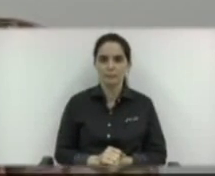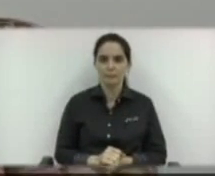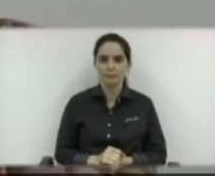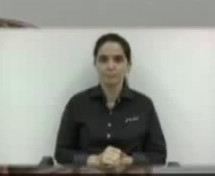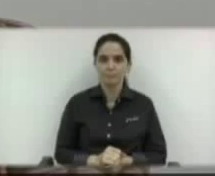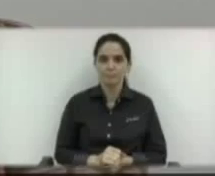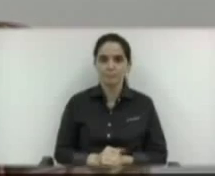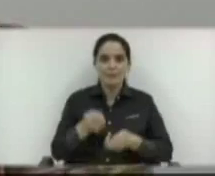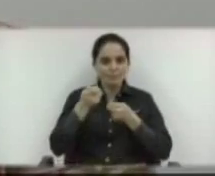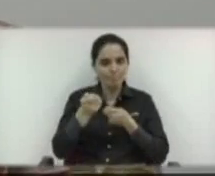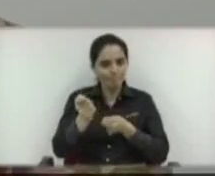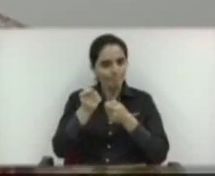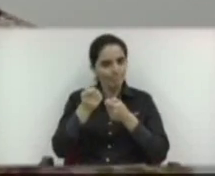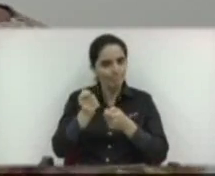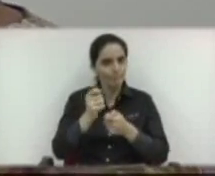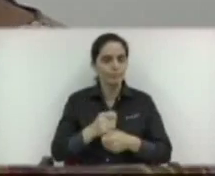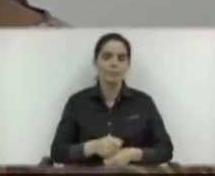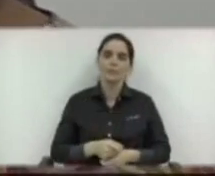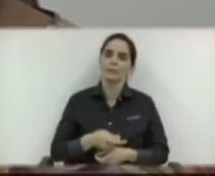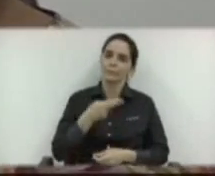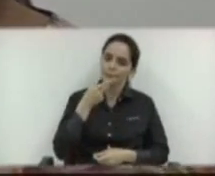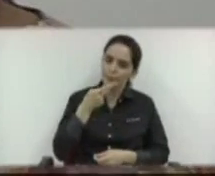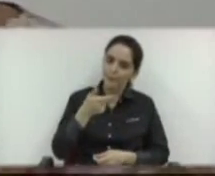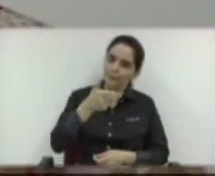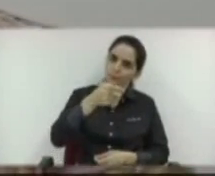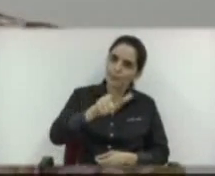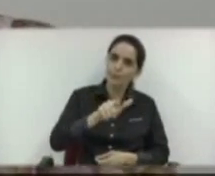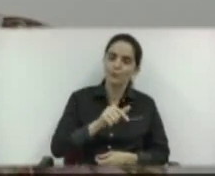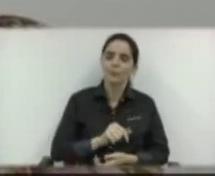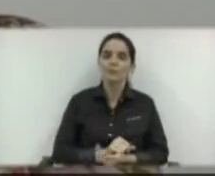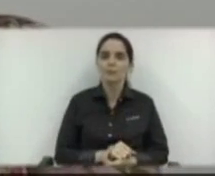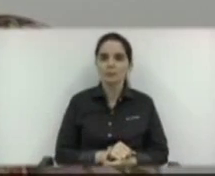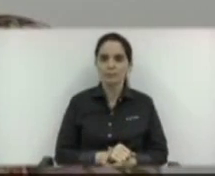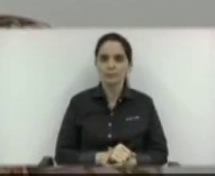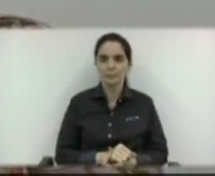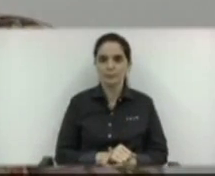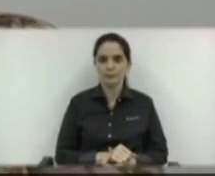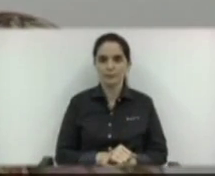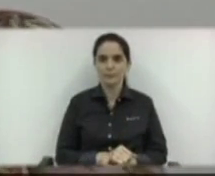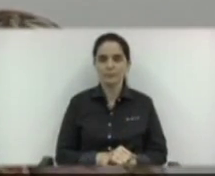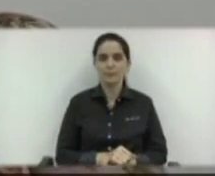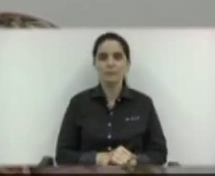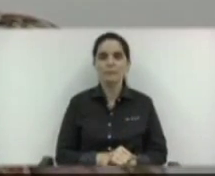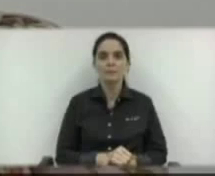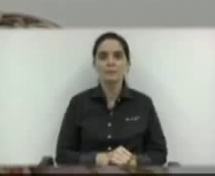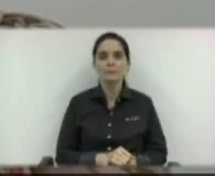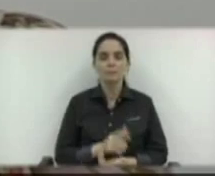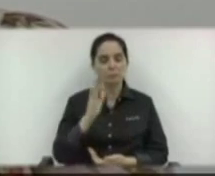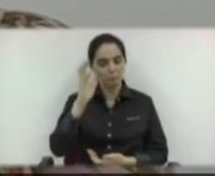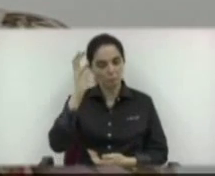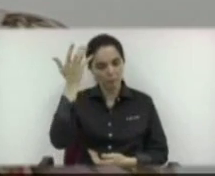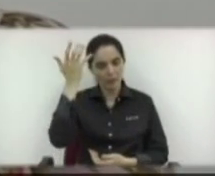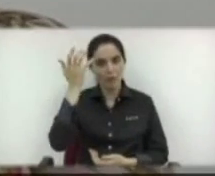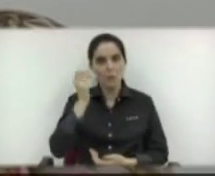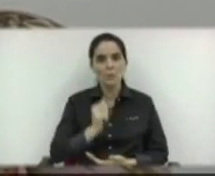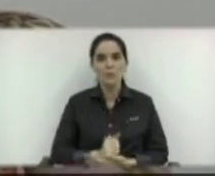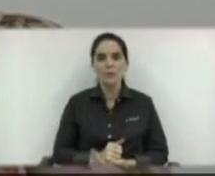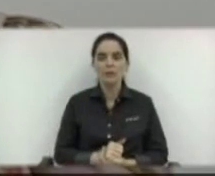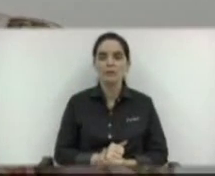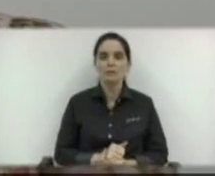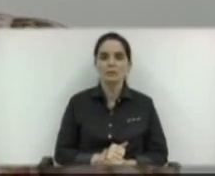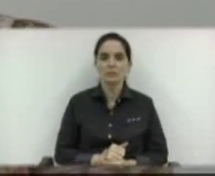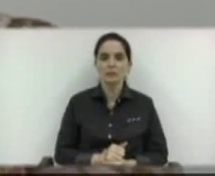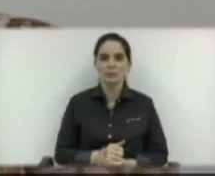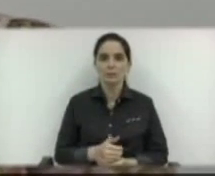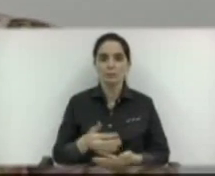provocando para que o assunto venha à tona novamente e a gente ainda tenha êxito até o